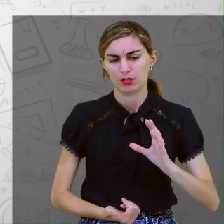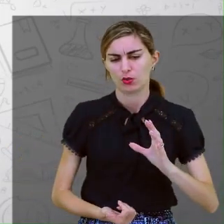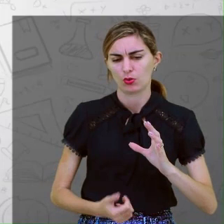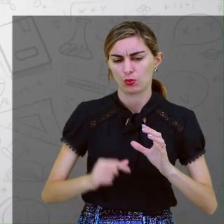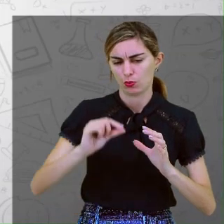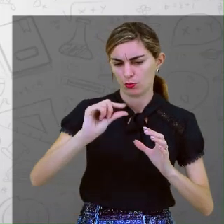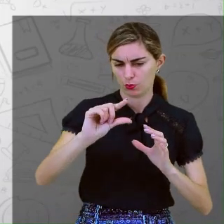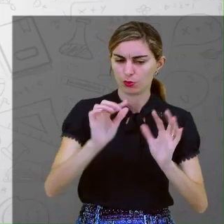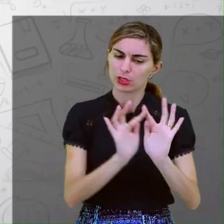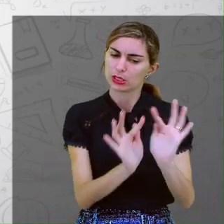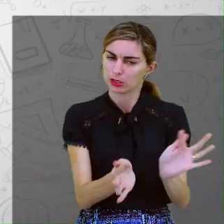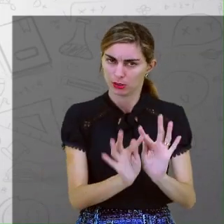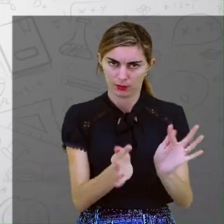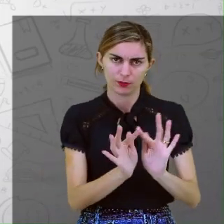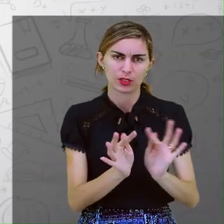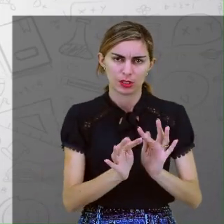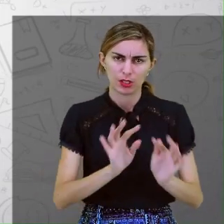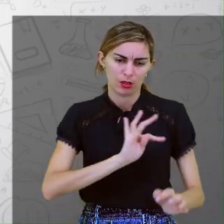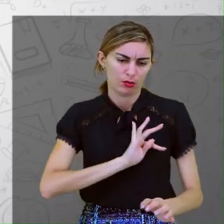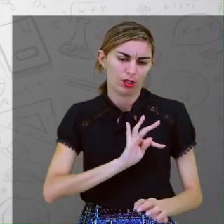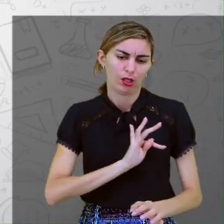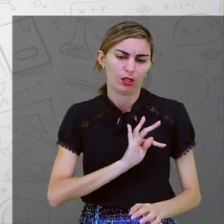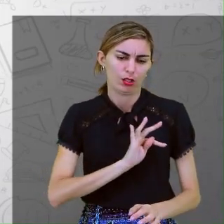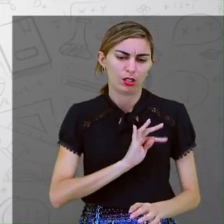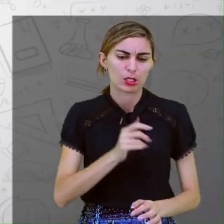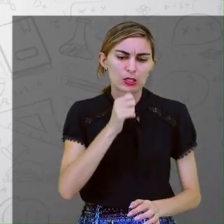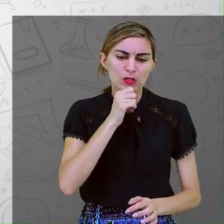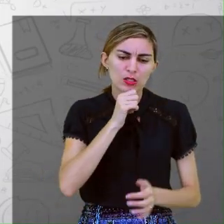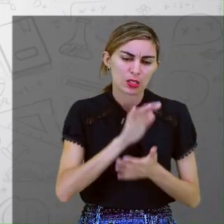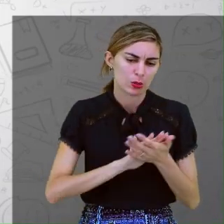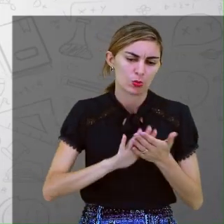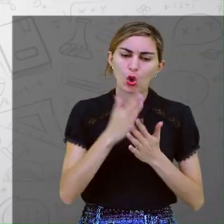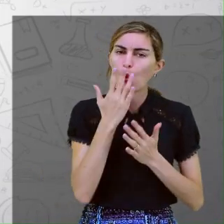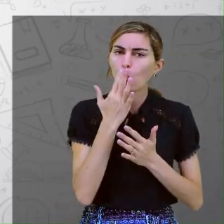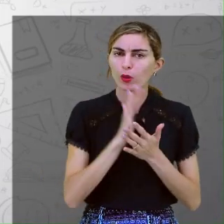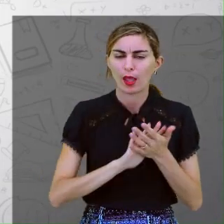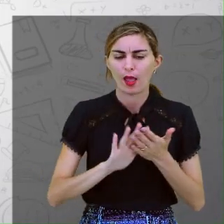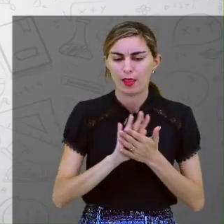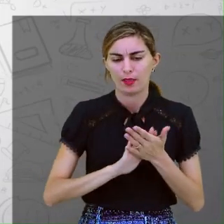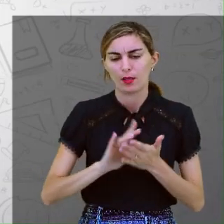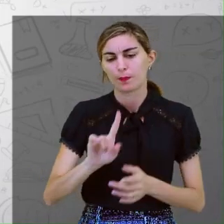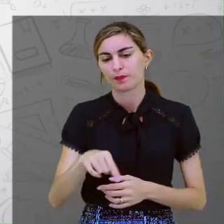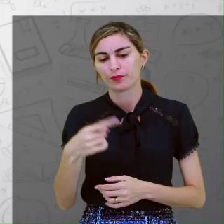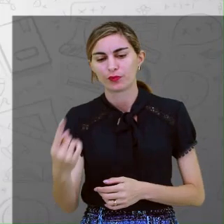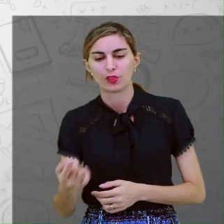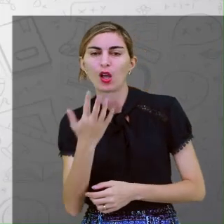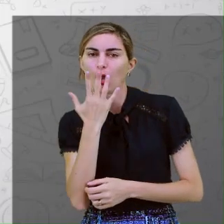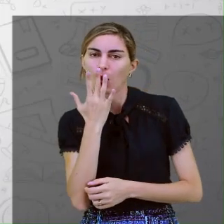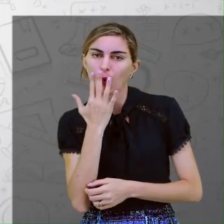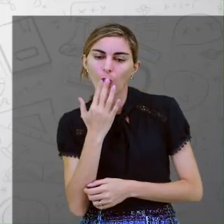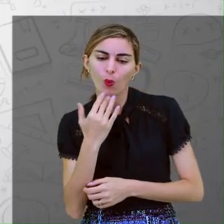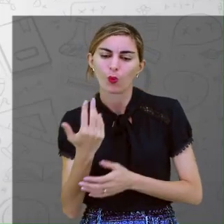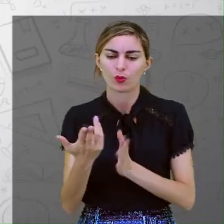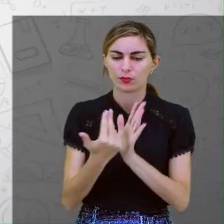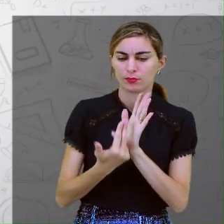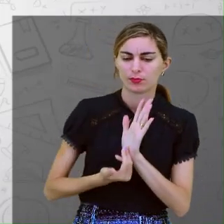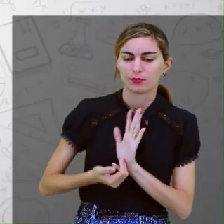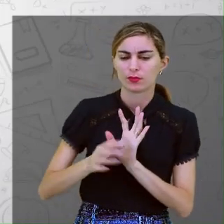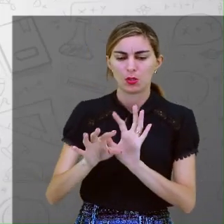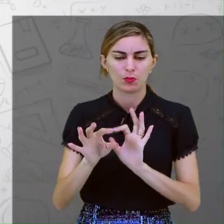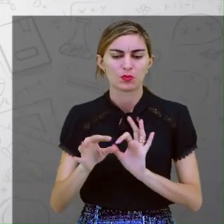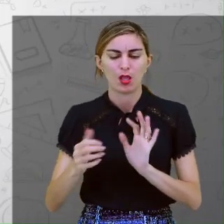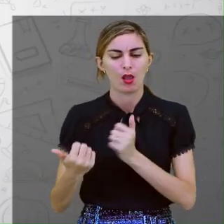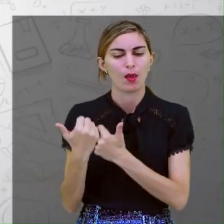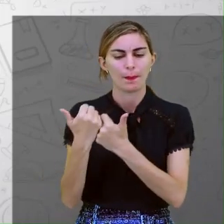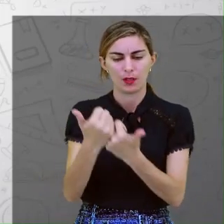um pouco mais simples, uma planta técnica, sem as achuras. E nessa outra aqui a gente tem uma planta que